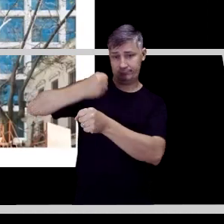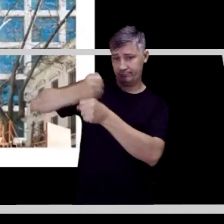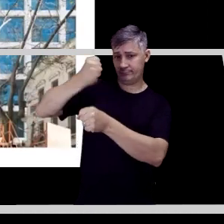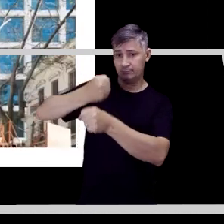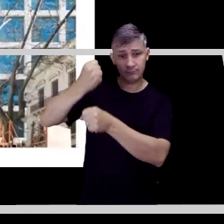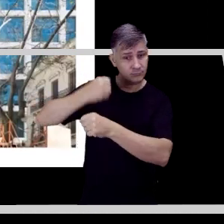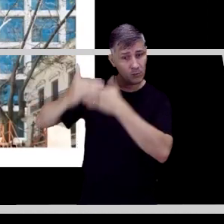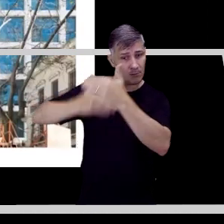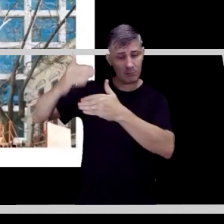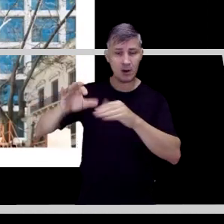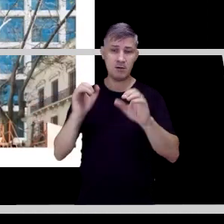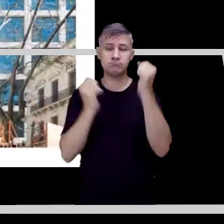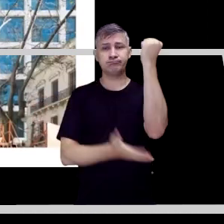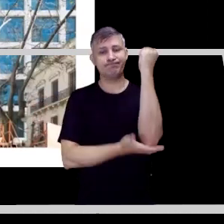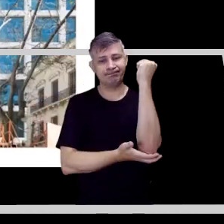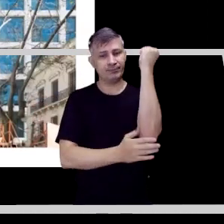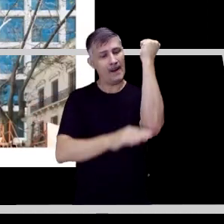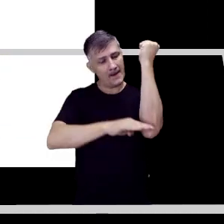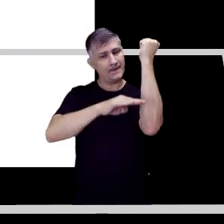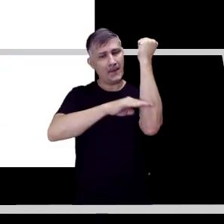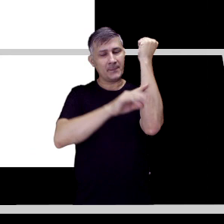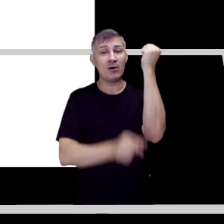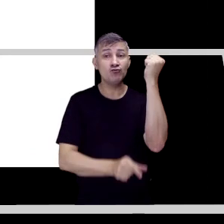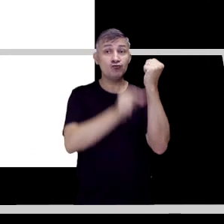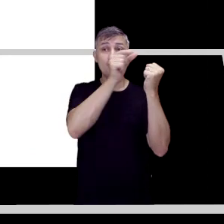da obra, ou montagem, melhor dizendo.